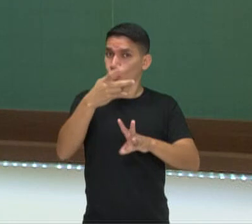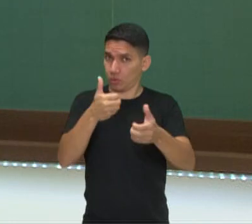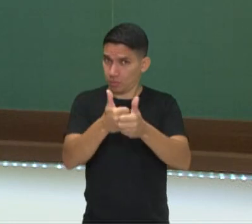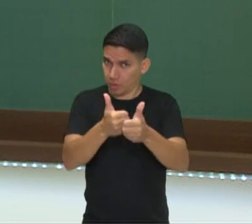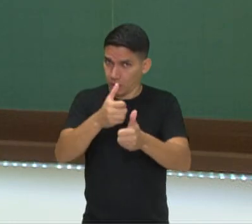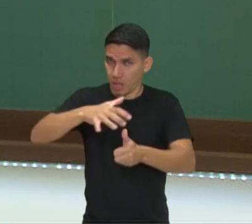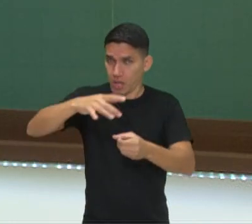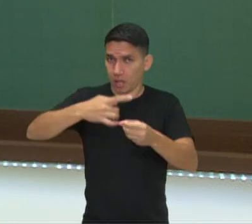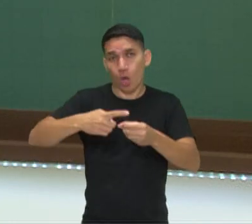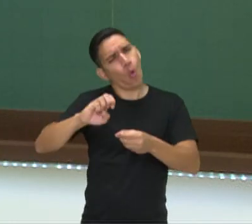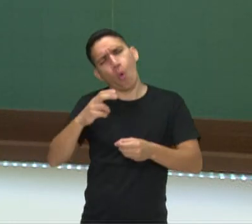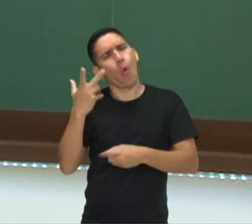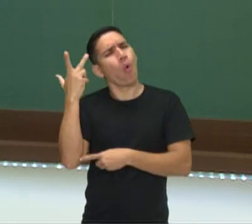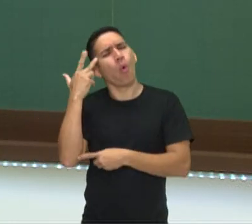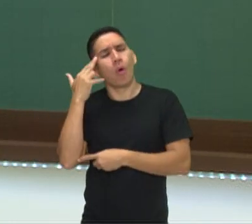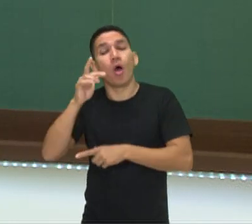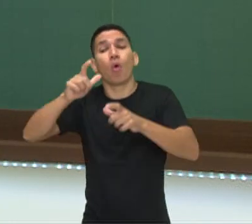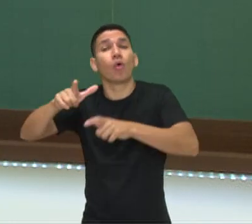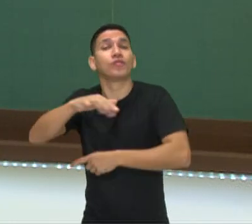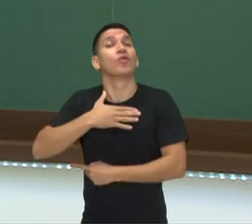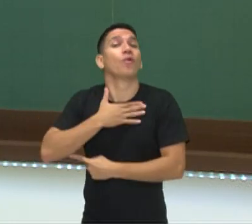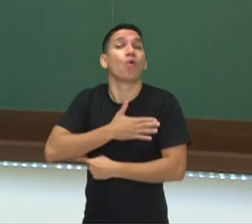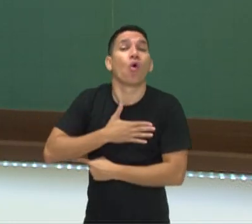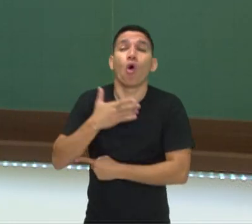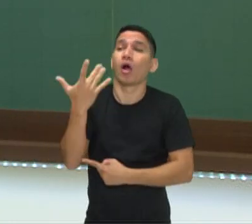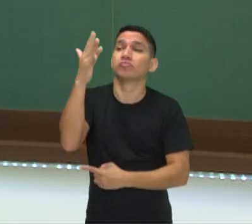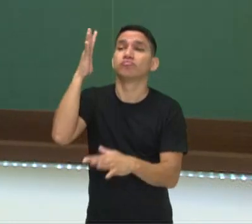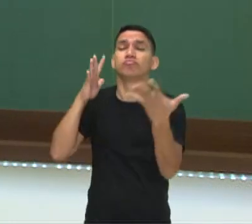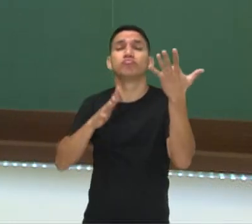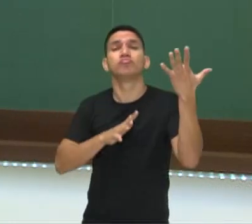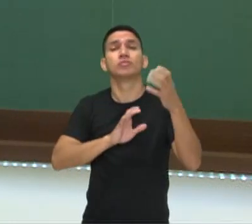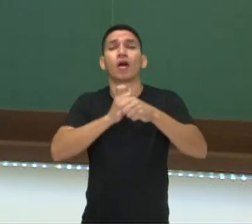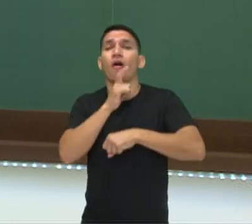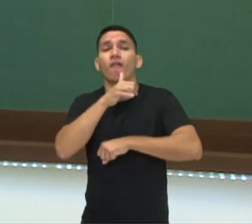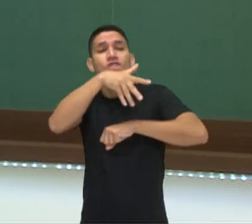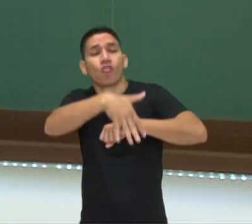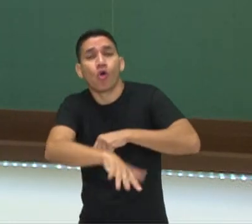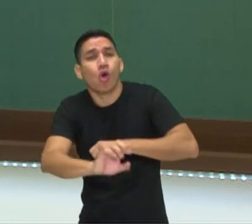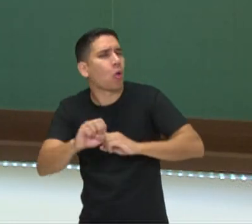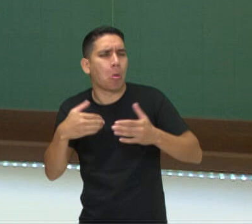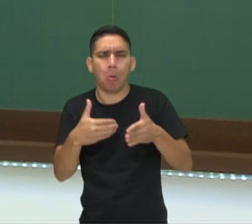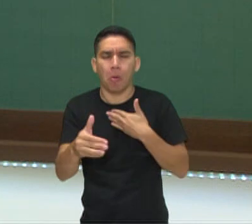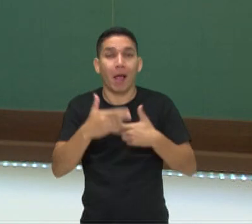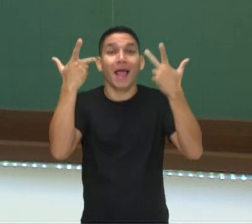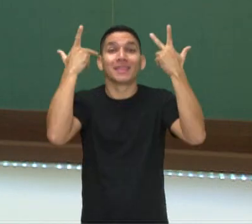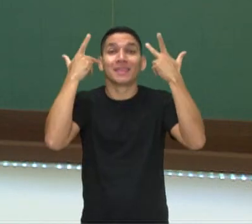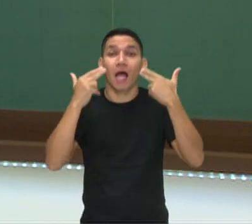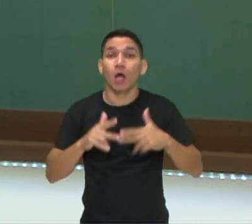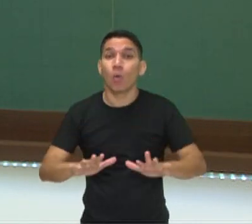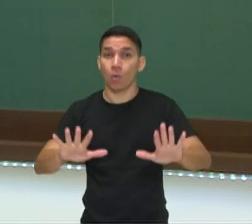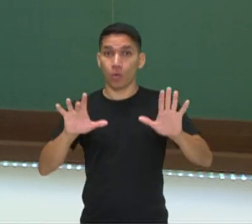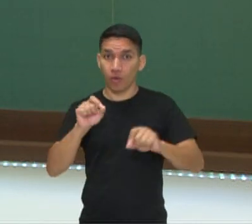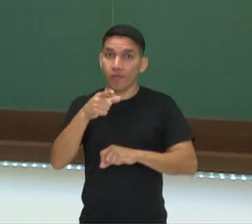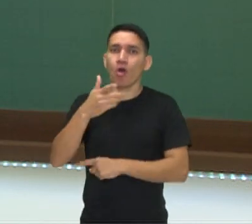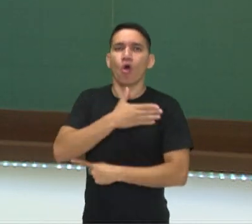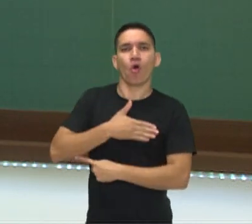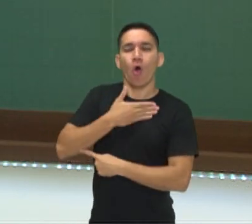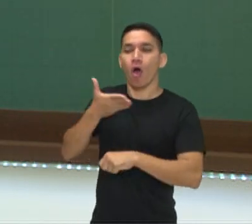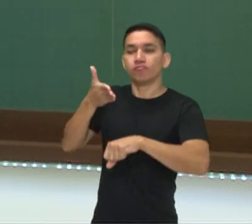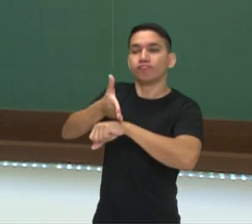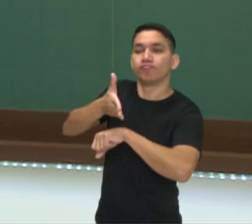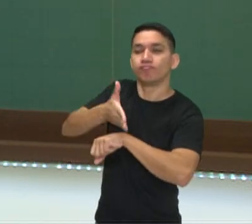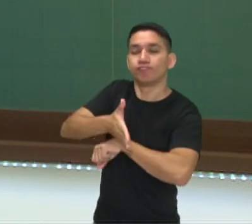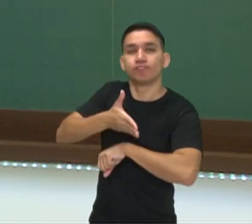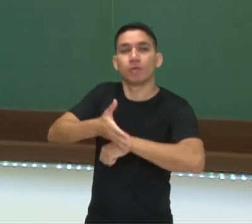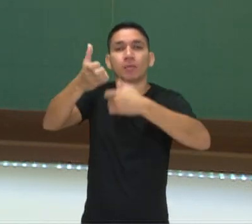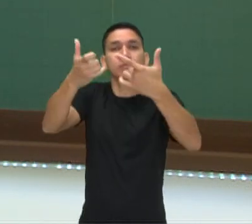gosta, um parque, uma cachoeira, uma floresta, enfim, algum lugar natural que você gosta de visitar, que você gosta de